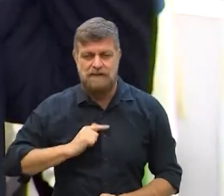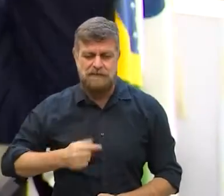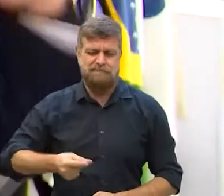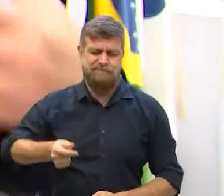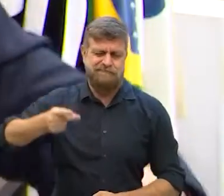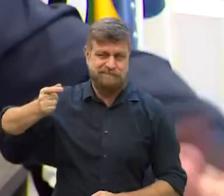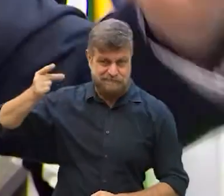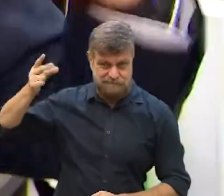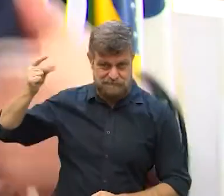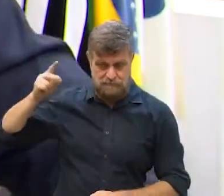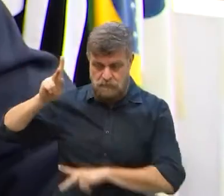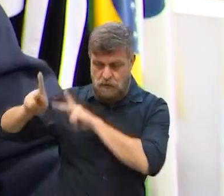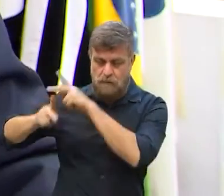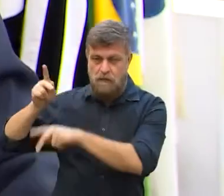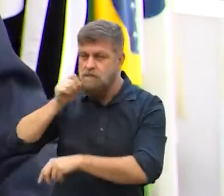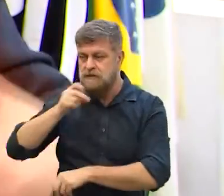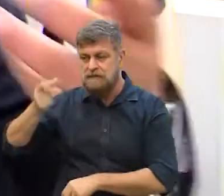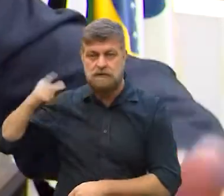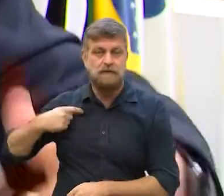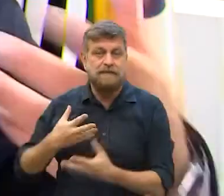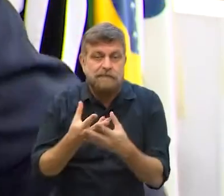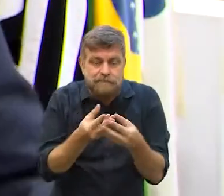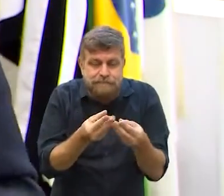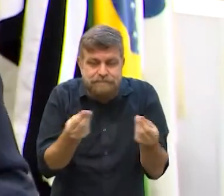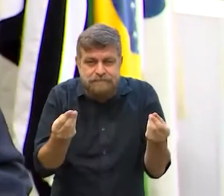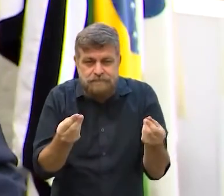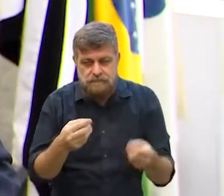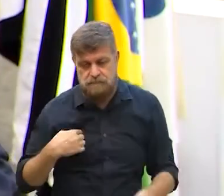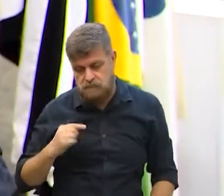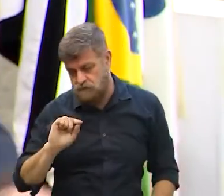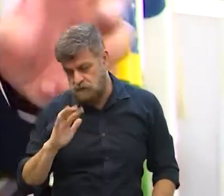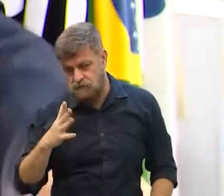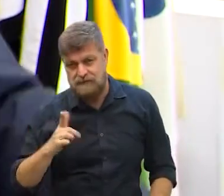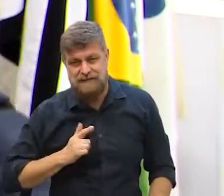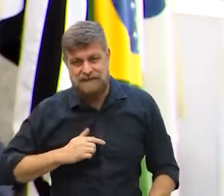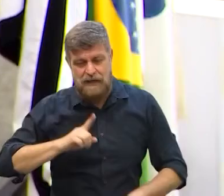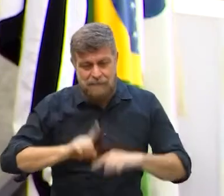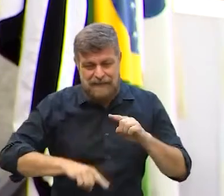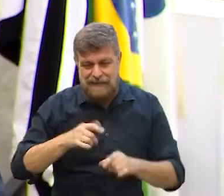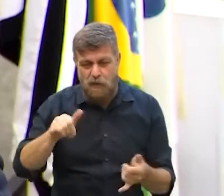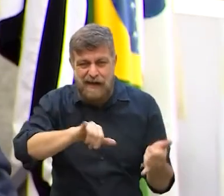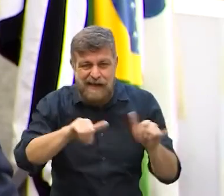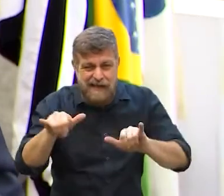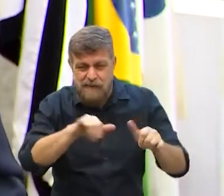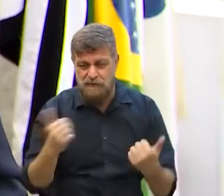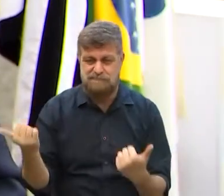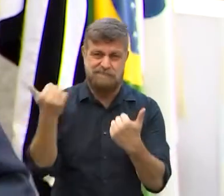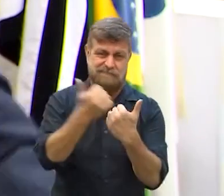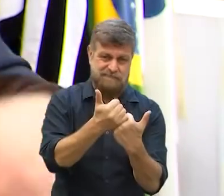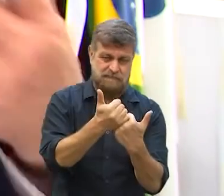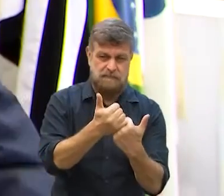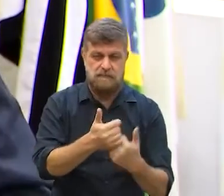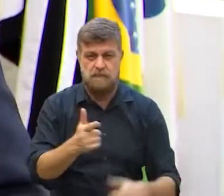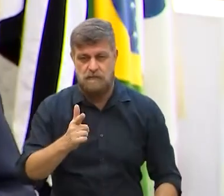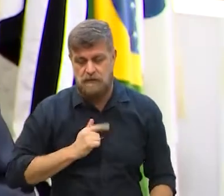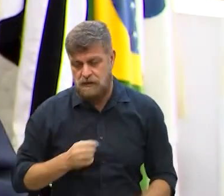avós, dos nossos tataravós, bisavós, e nós estamos perdendo isso a cada dia através dos produtos químicos, através